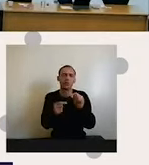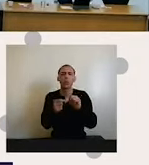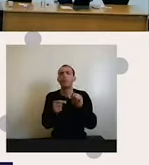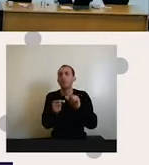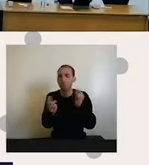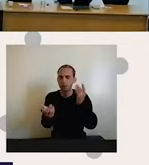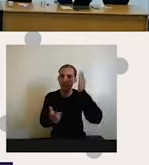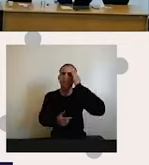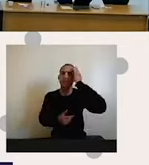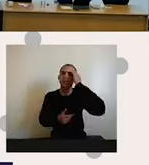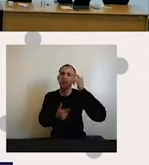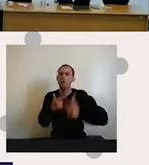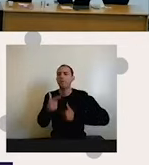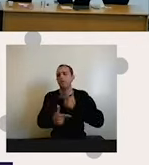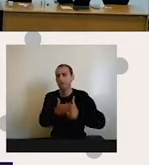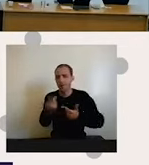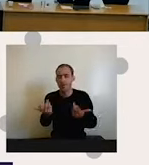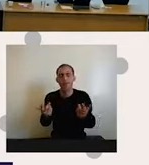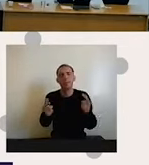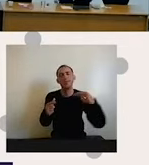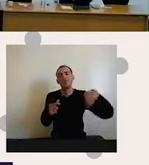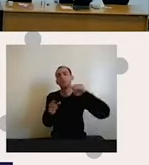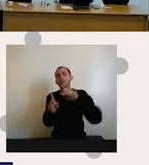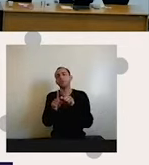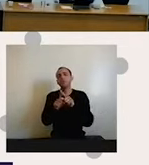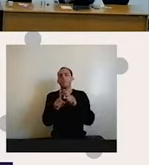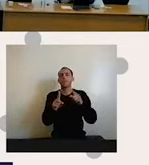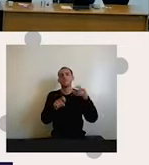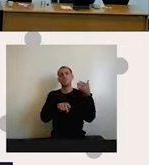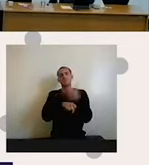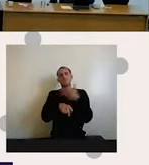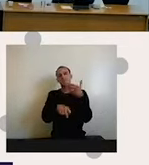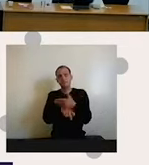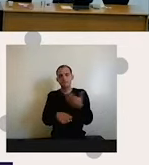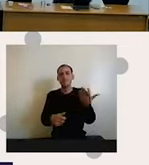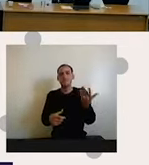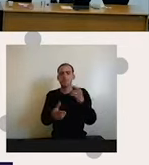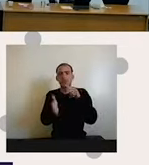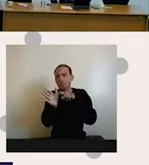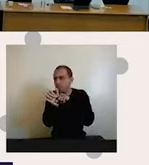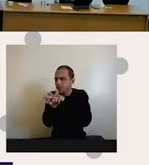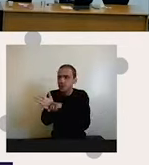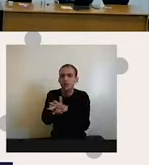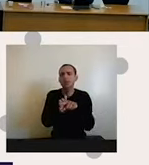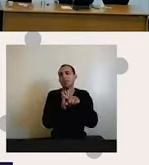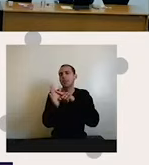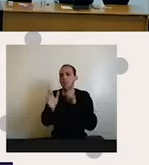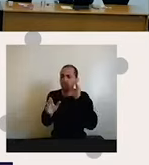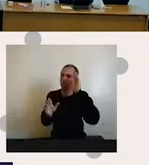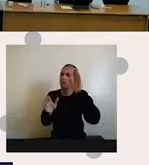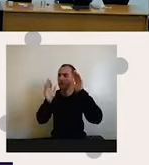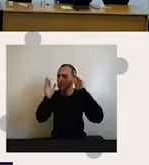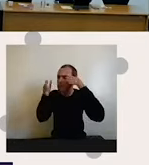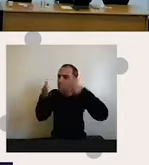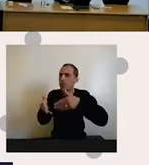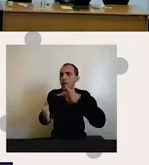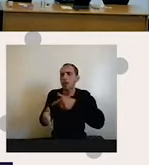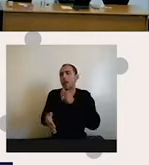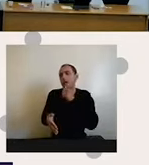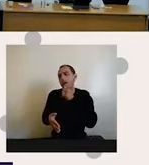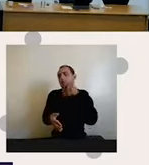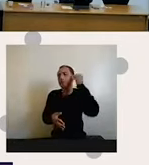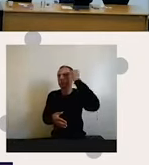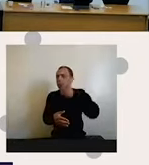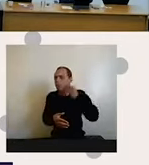disso. E ainda as perícias, né, de averiguação de nexo ainda se aproximam mais dos modelos de reparação de